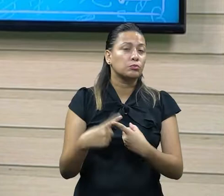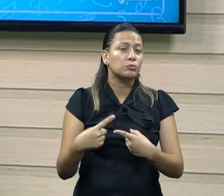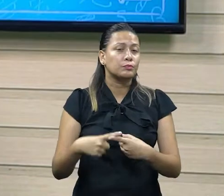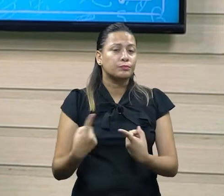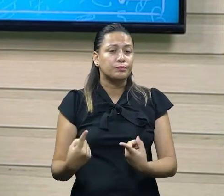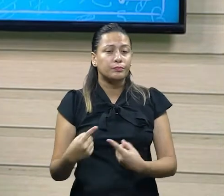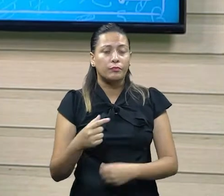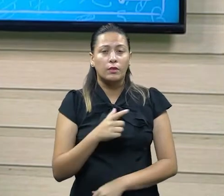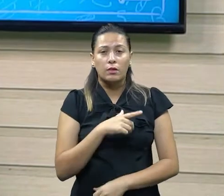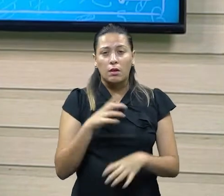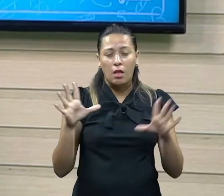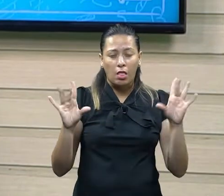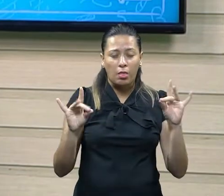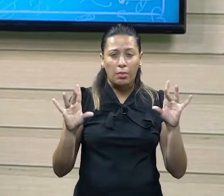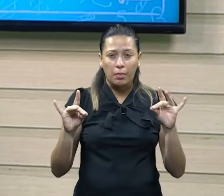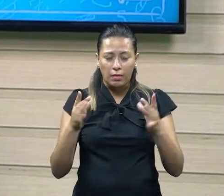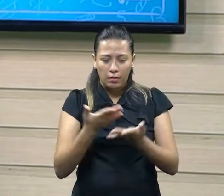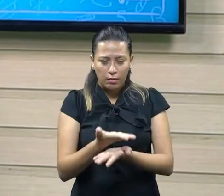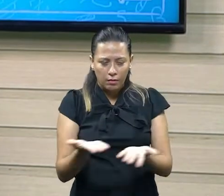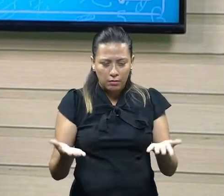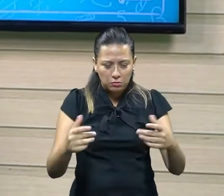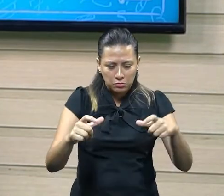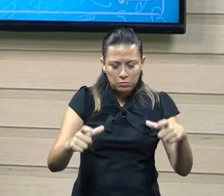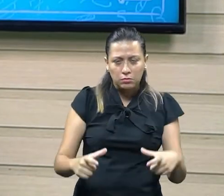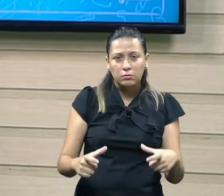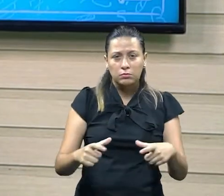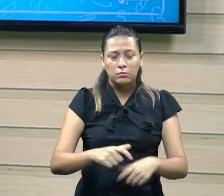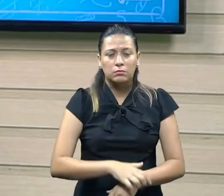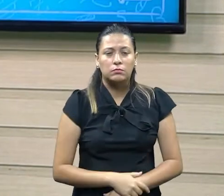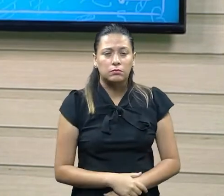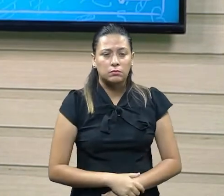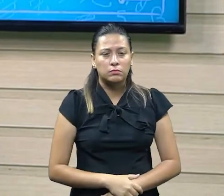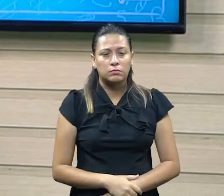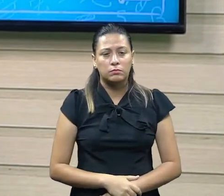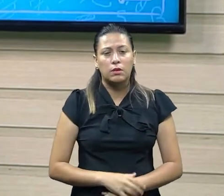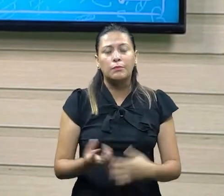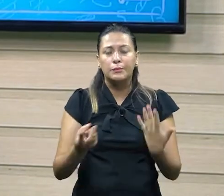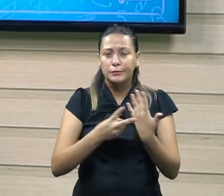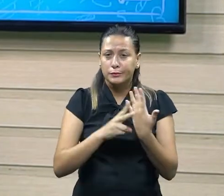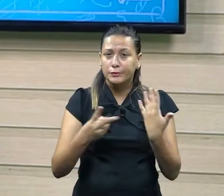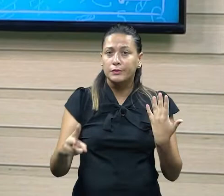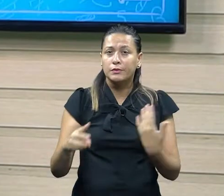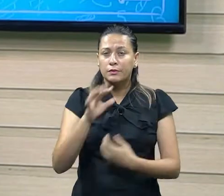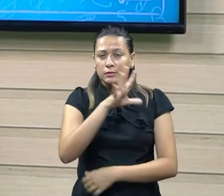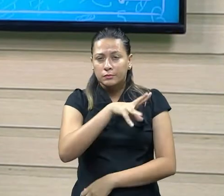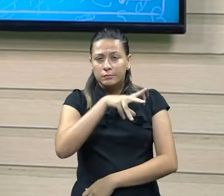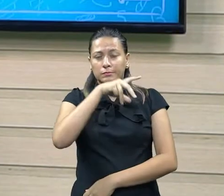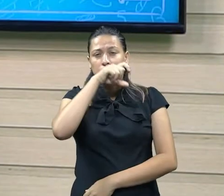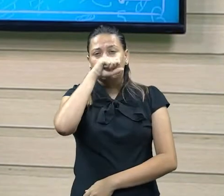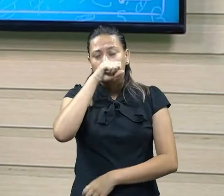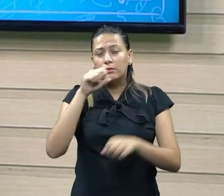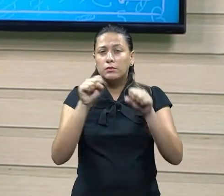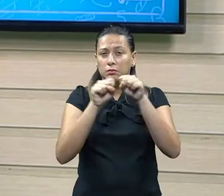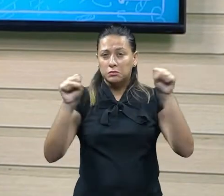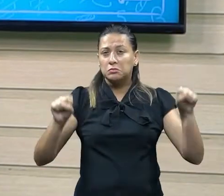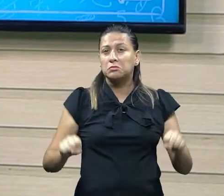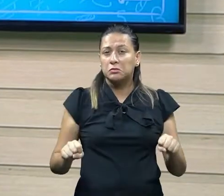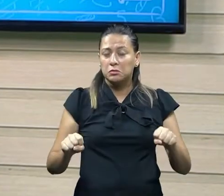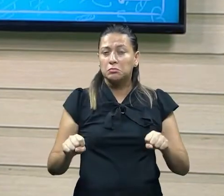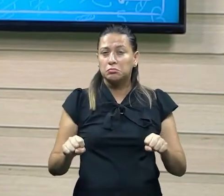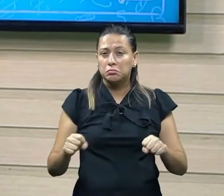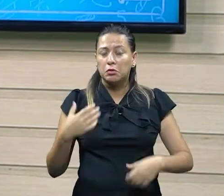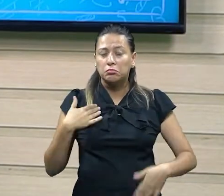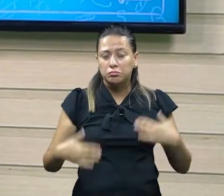Porque esta umidade é que vai realmente, ela pode prejudicar a respiração, o sistema respiratório